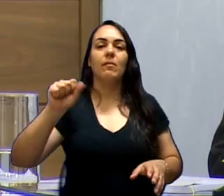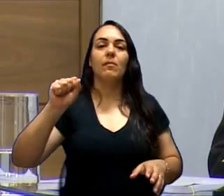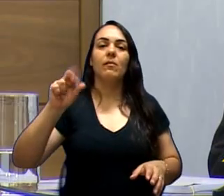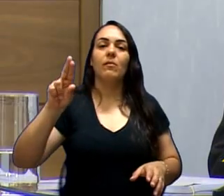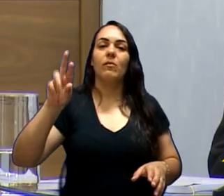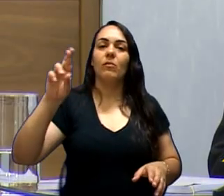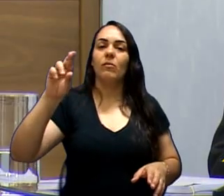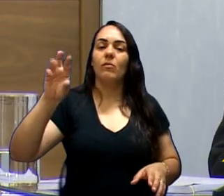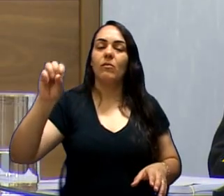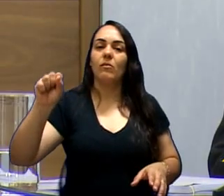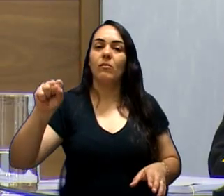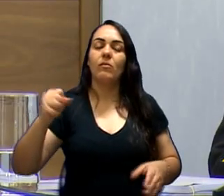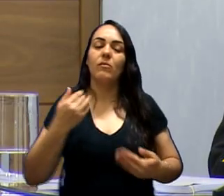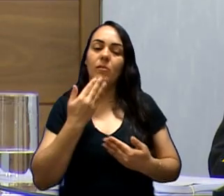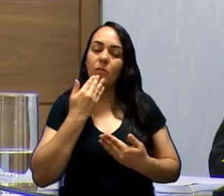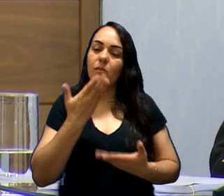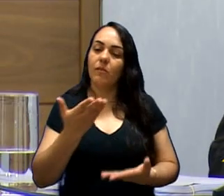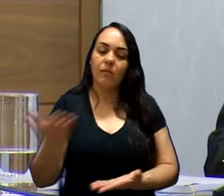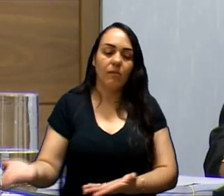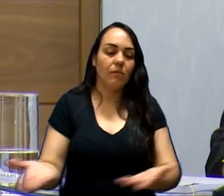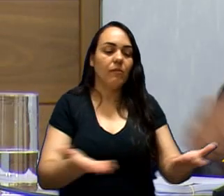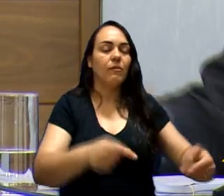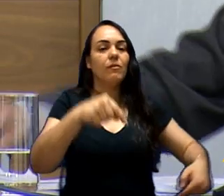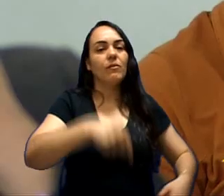Sejam todos sempre bem-vindos.